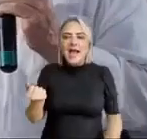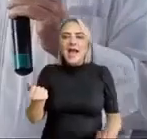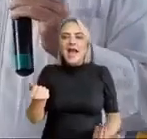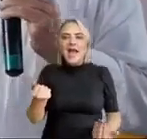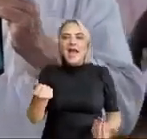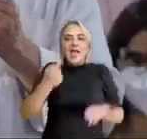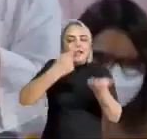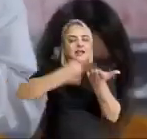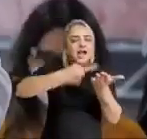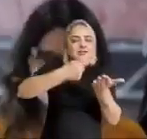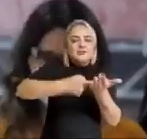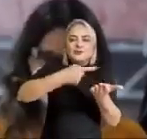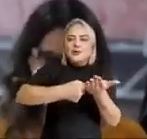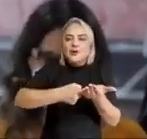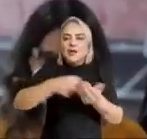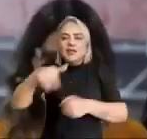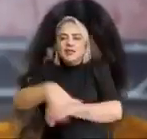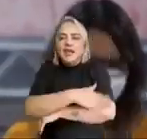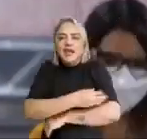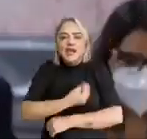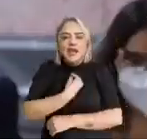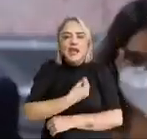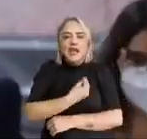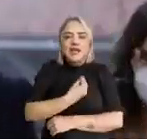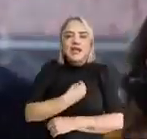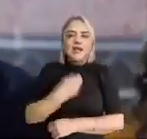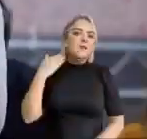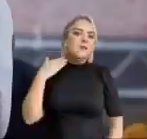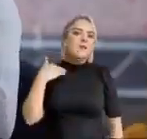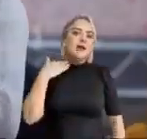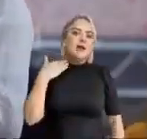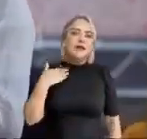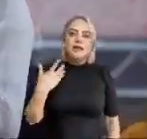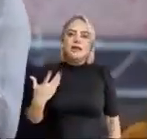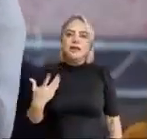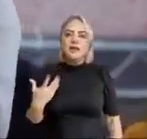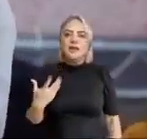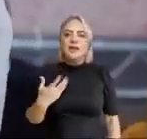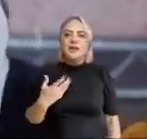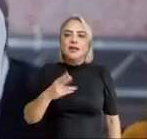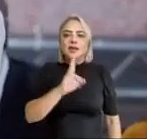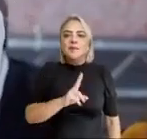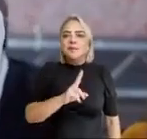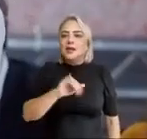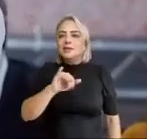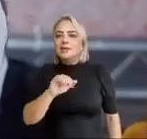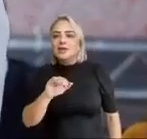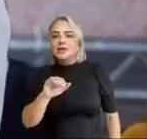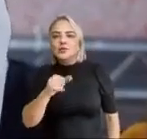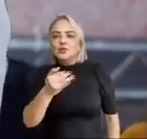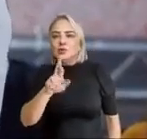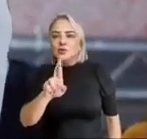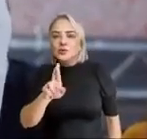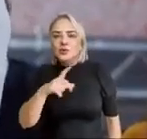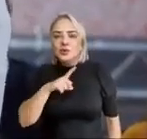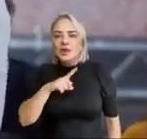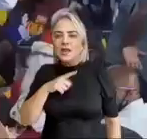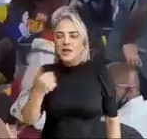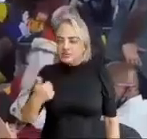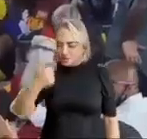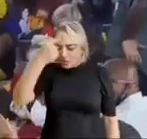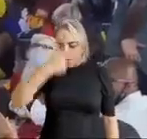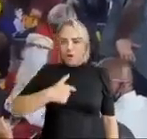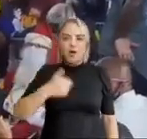na rua, a vida vai melhorar para o banqueiro. Ô, Júnior, você não imagina uma coisa. Eu sou o cara que os banqueiros